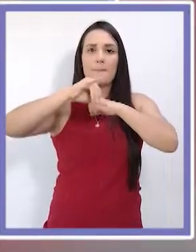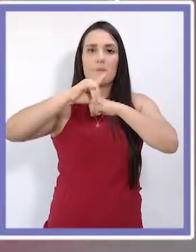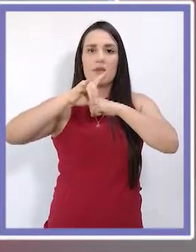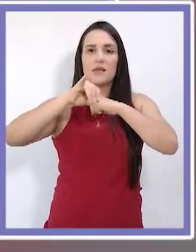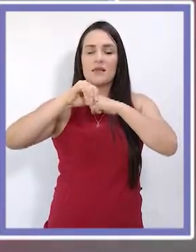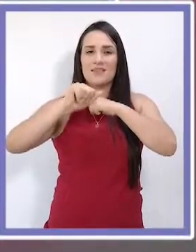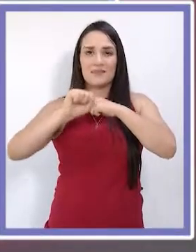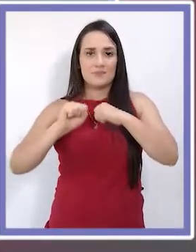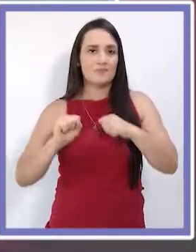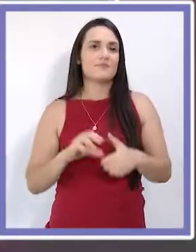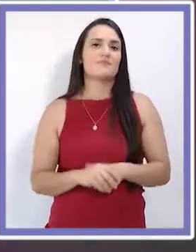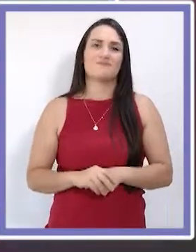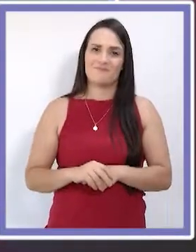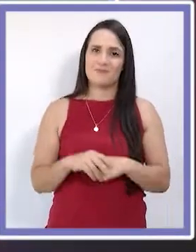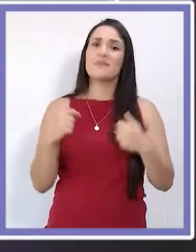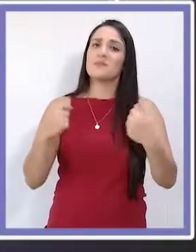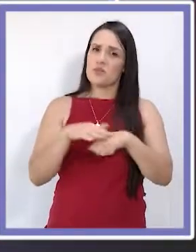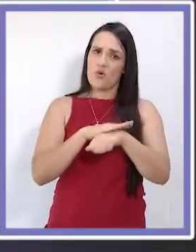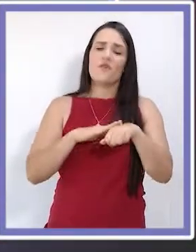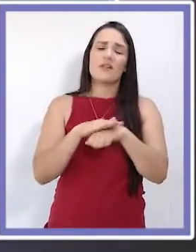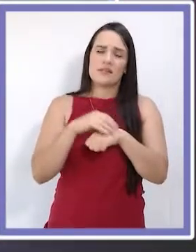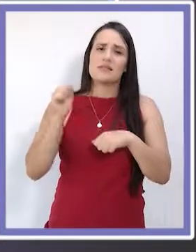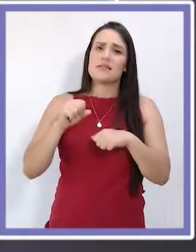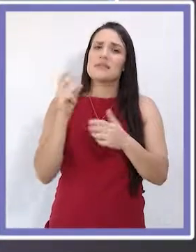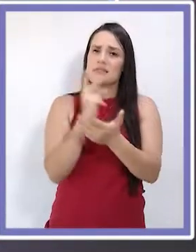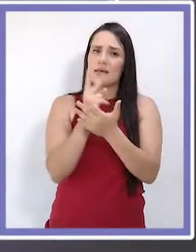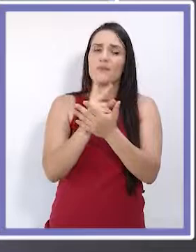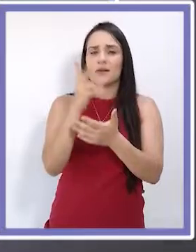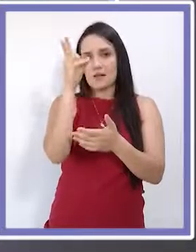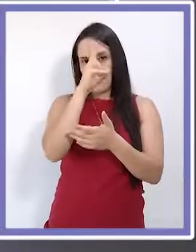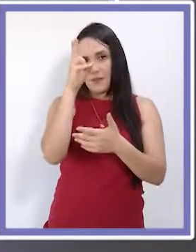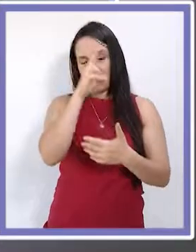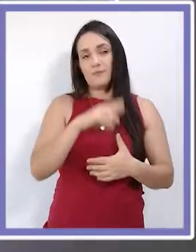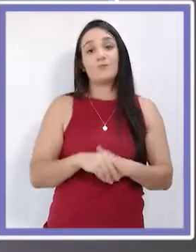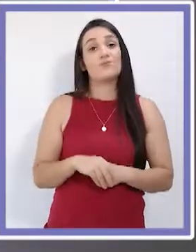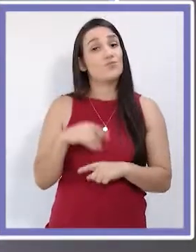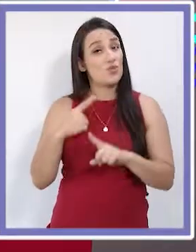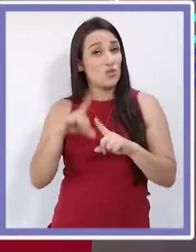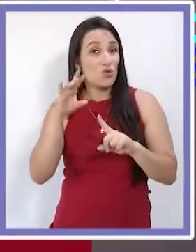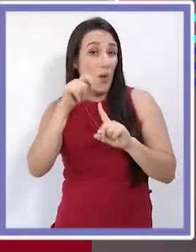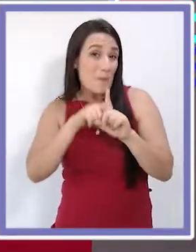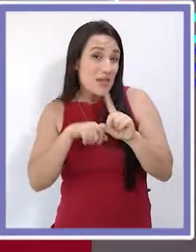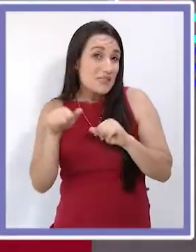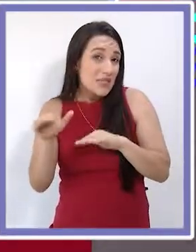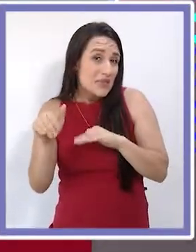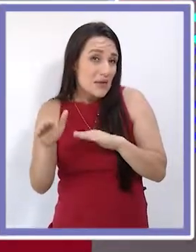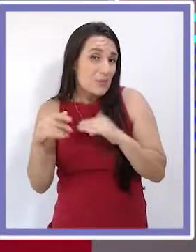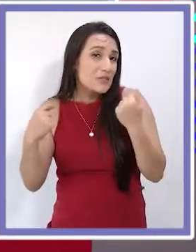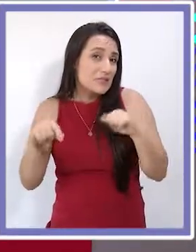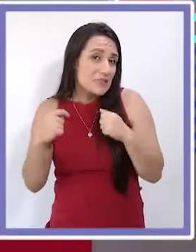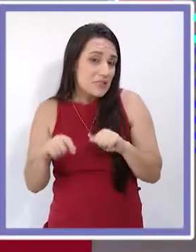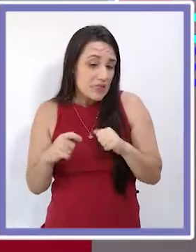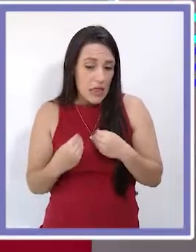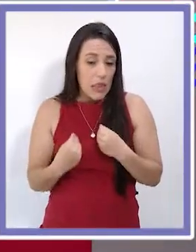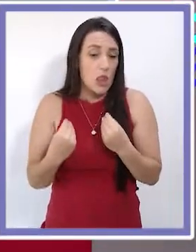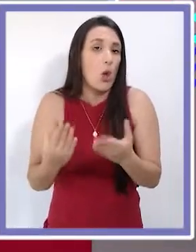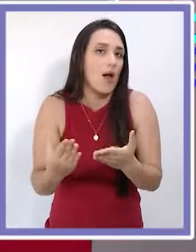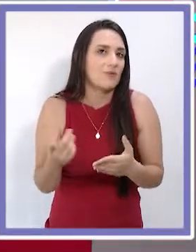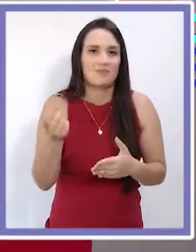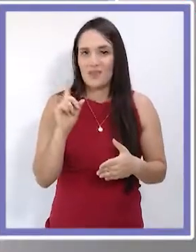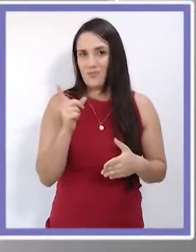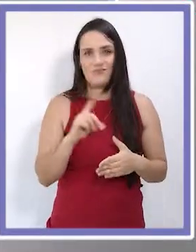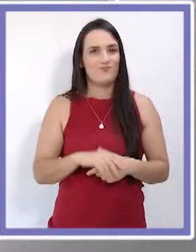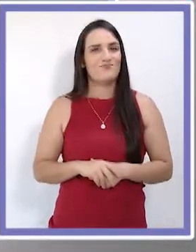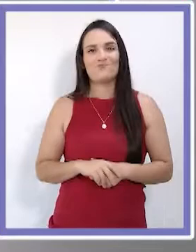esse assunto em plenário, né, deputado, que a gente converse durante o ano todo, porque não é só em setembro que nós temos que